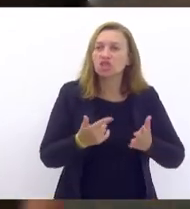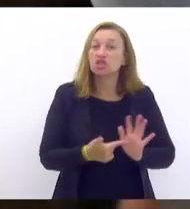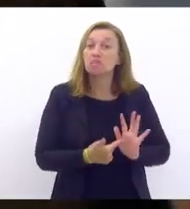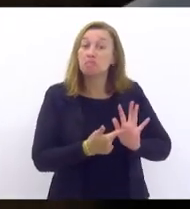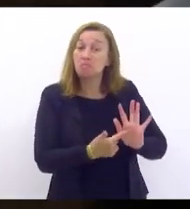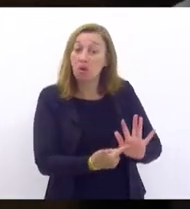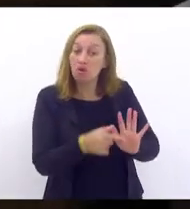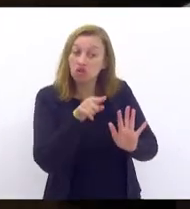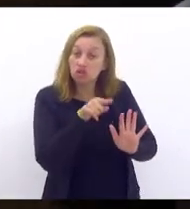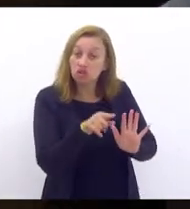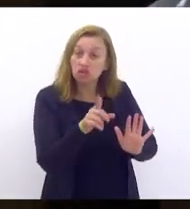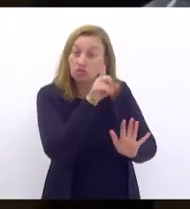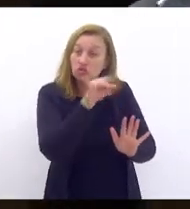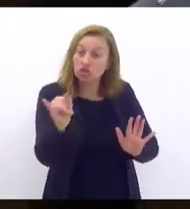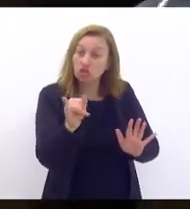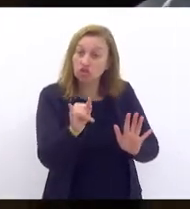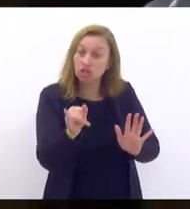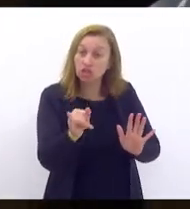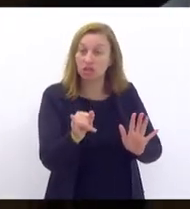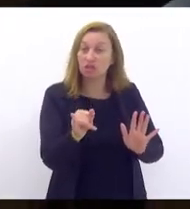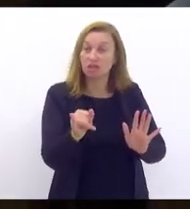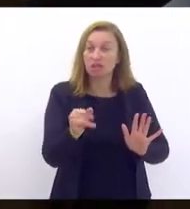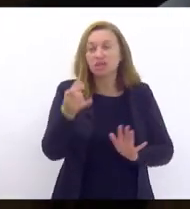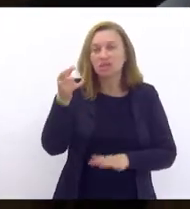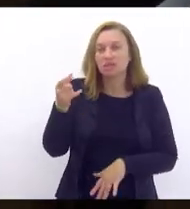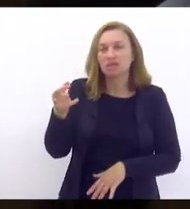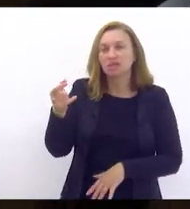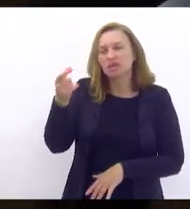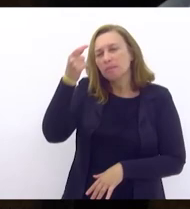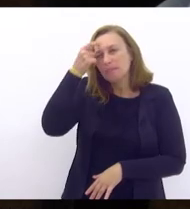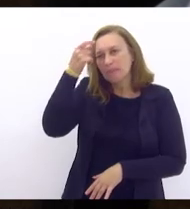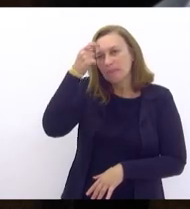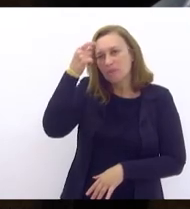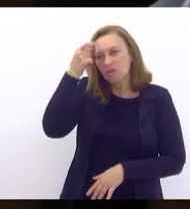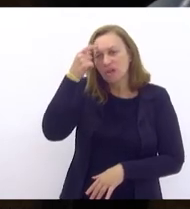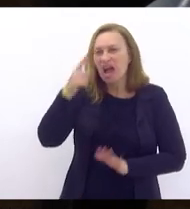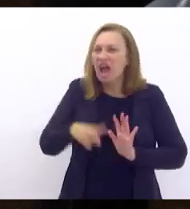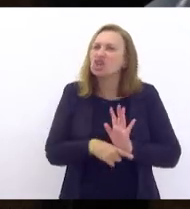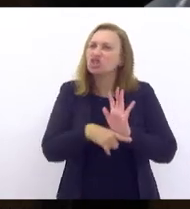isso numa data comemorativa, quando a gente ajuda